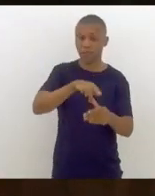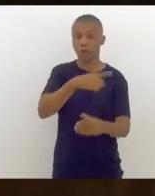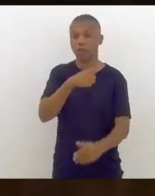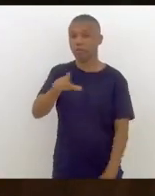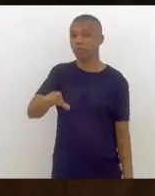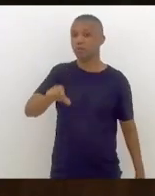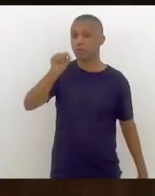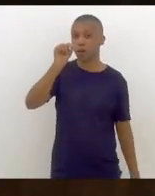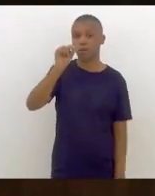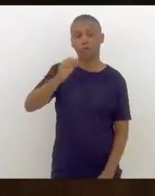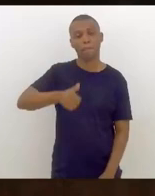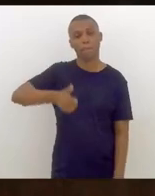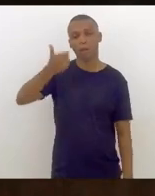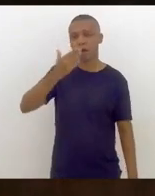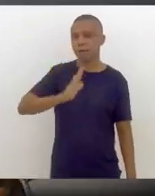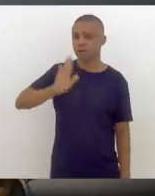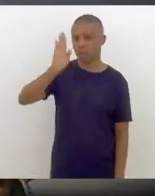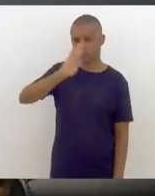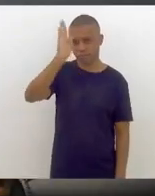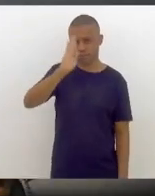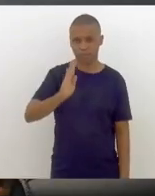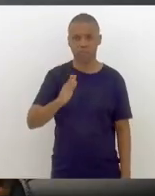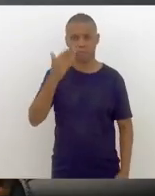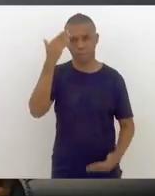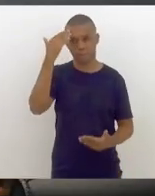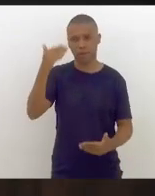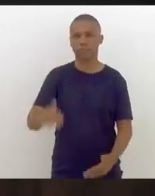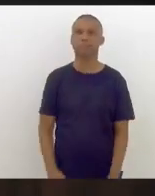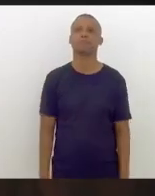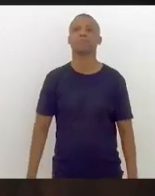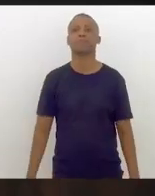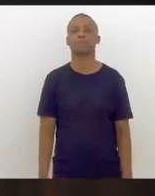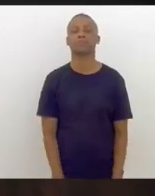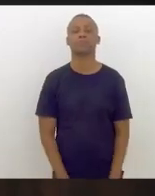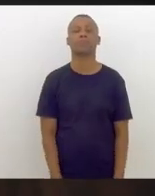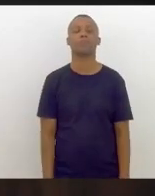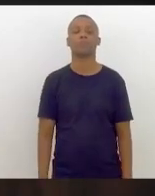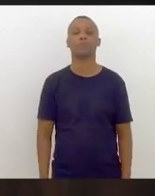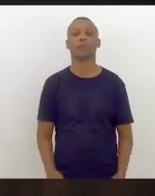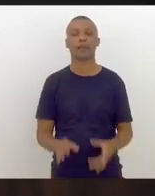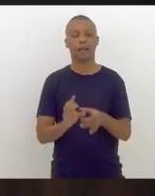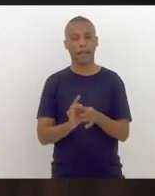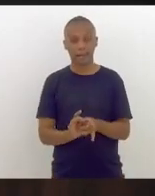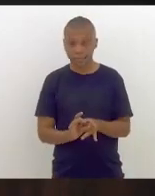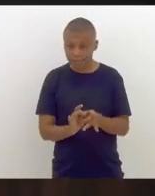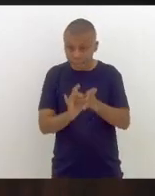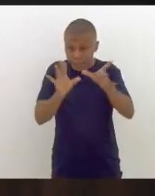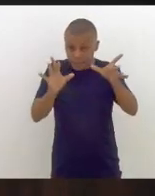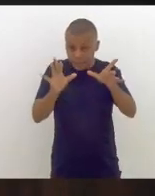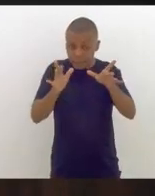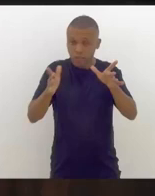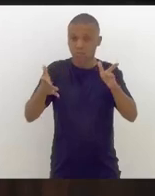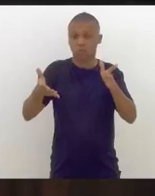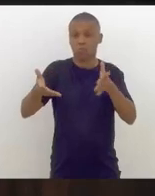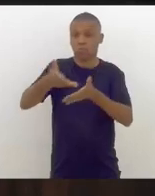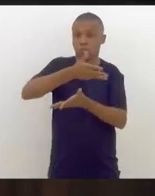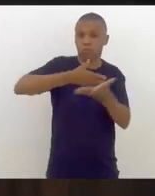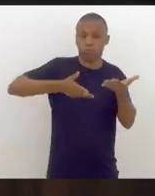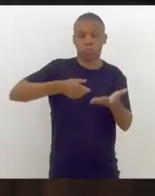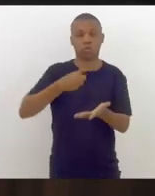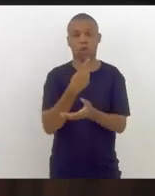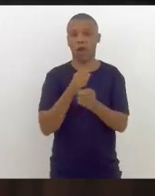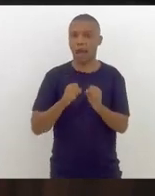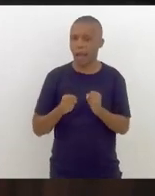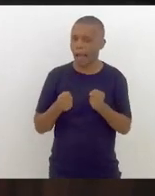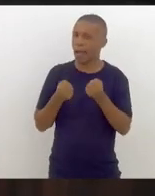candidato para o país obrigado a democracia é algo que nós defendemos